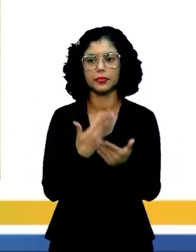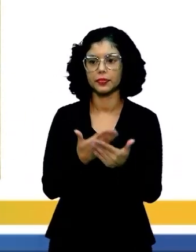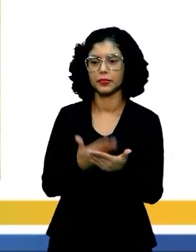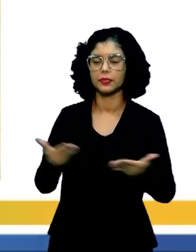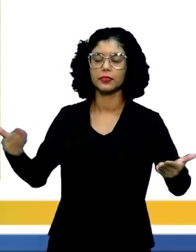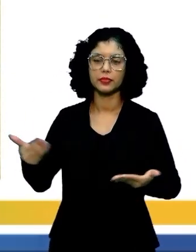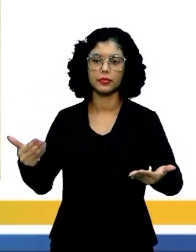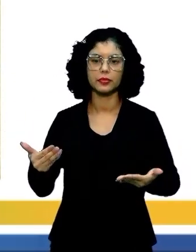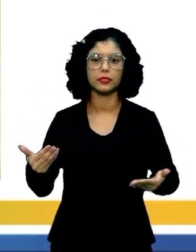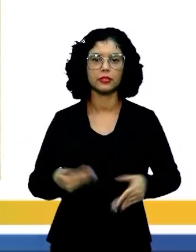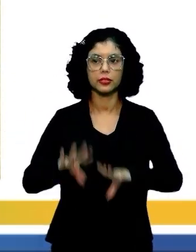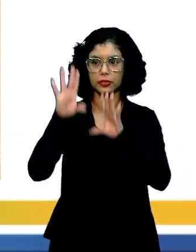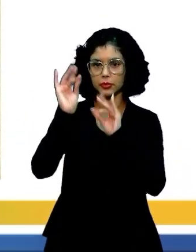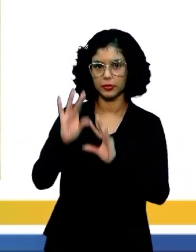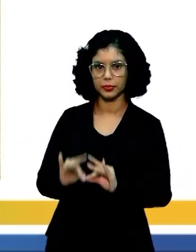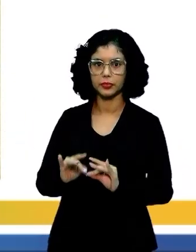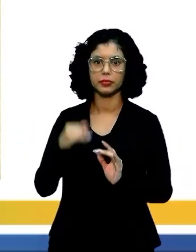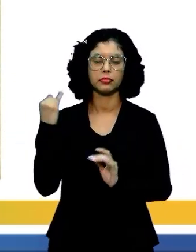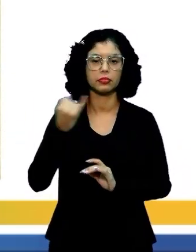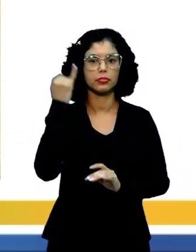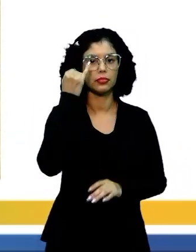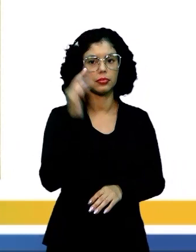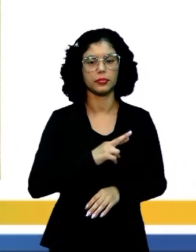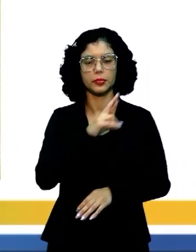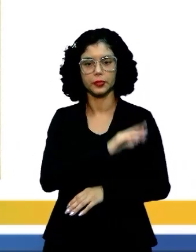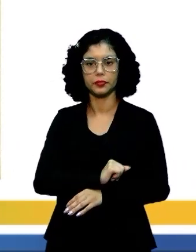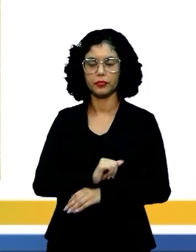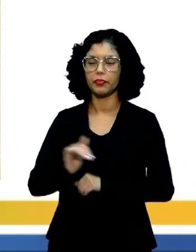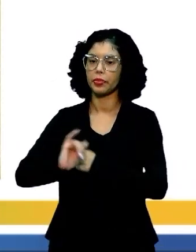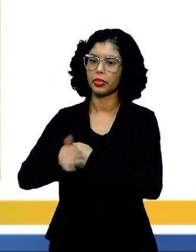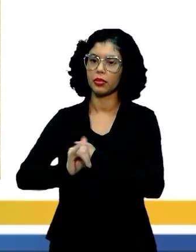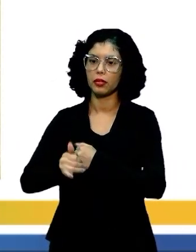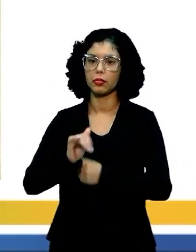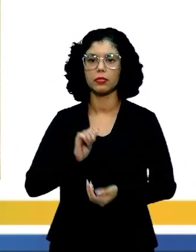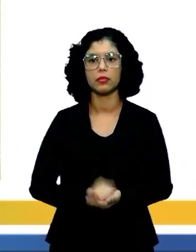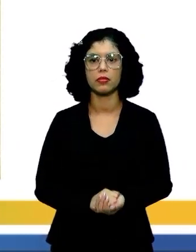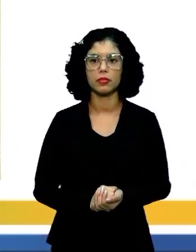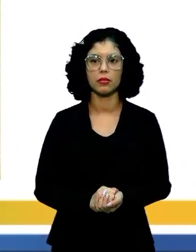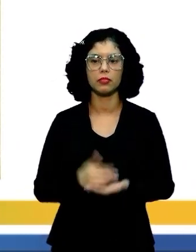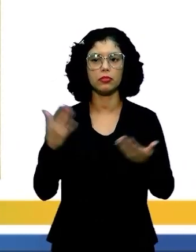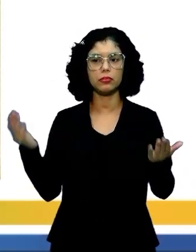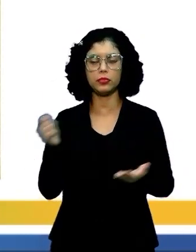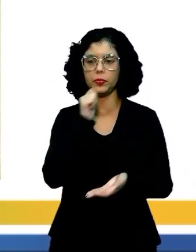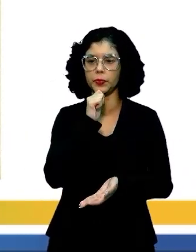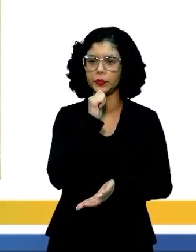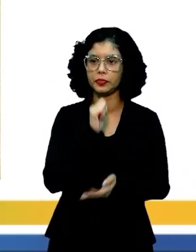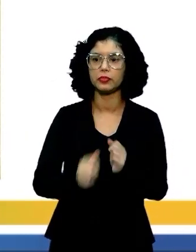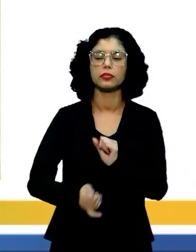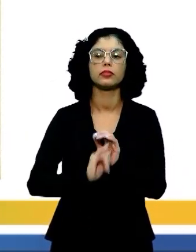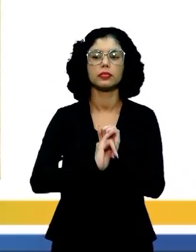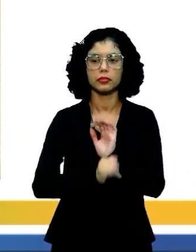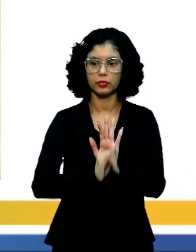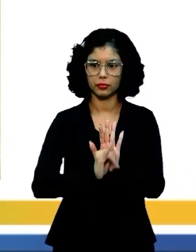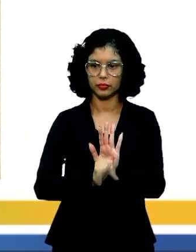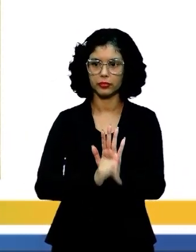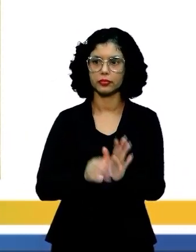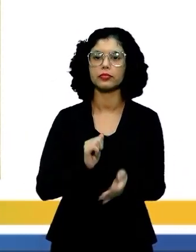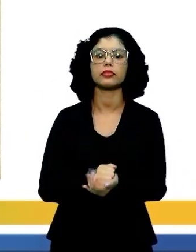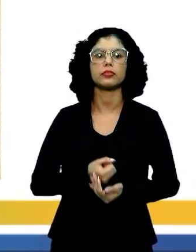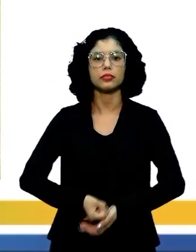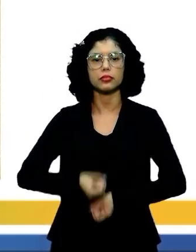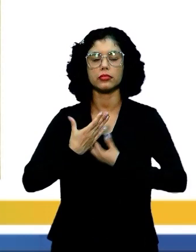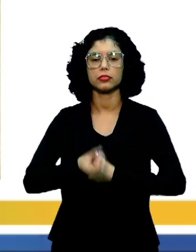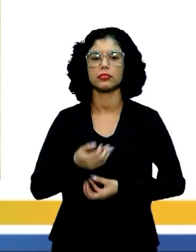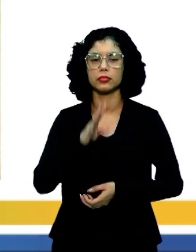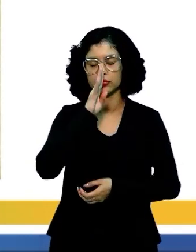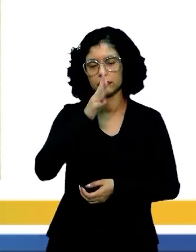hoje. Destacou-se principalmente no romance e no conto, embora tenha escrito crônicas,